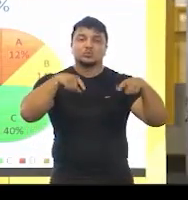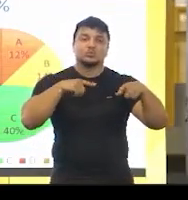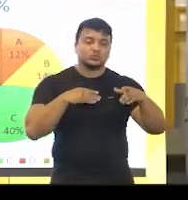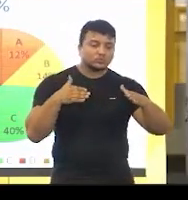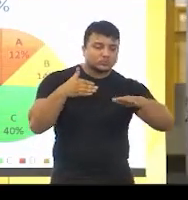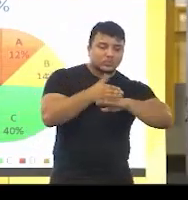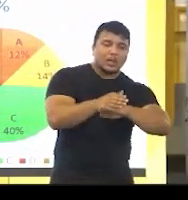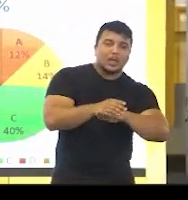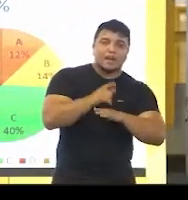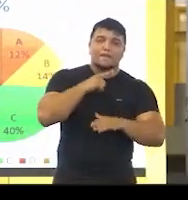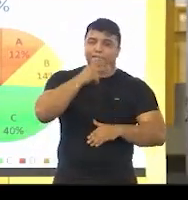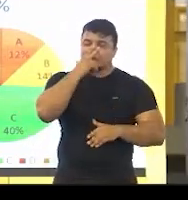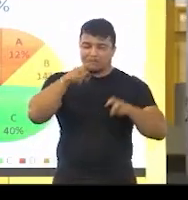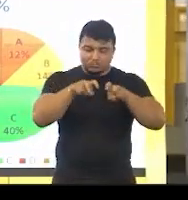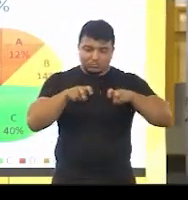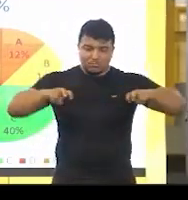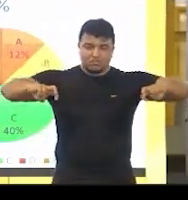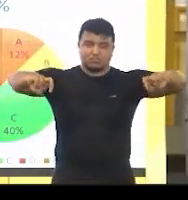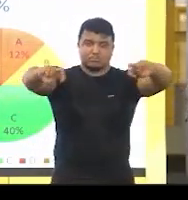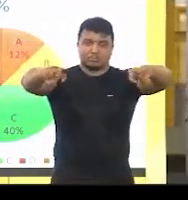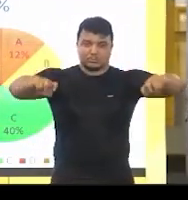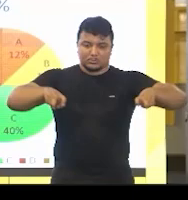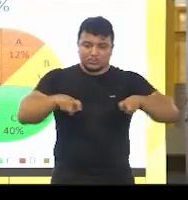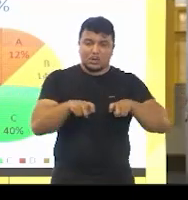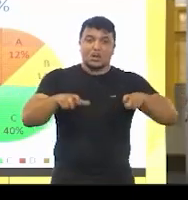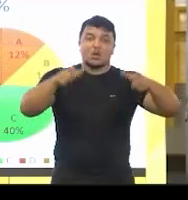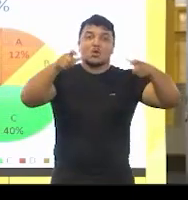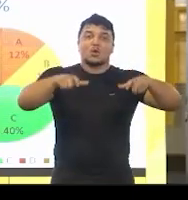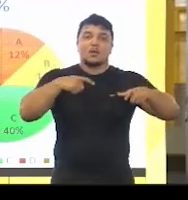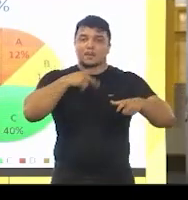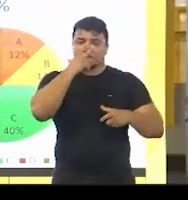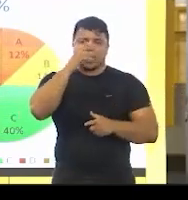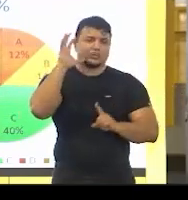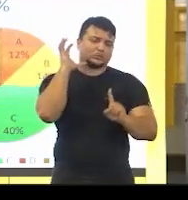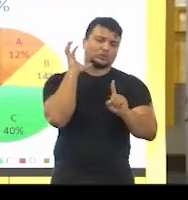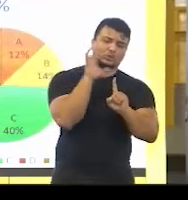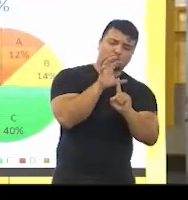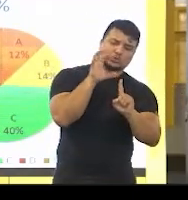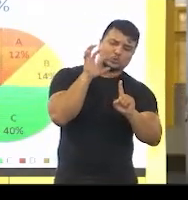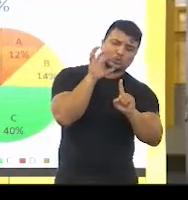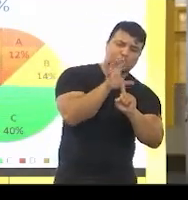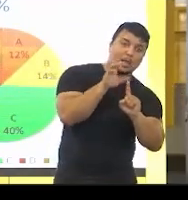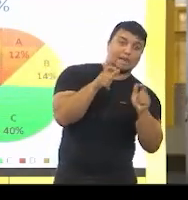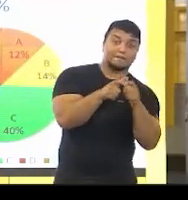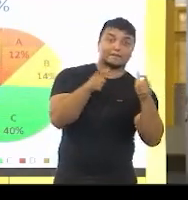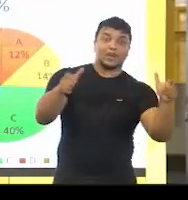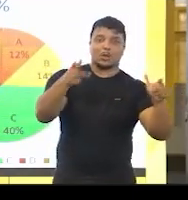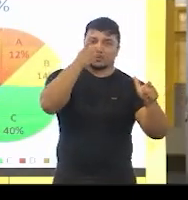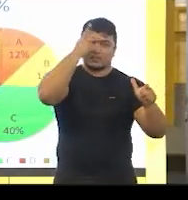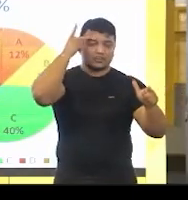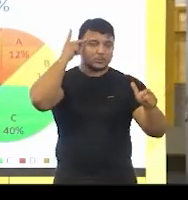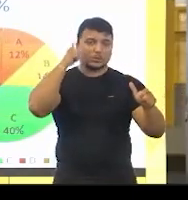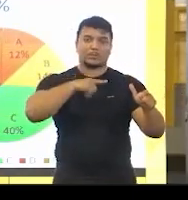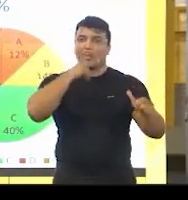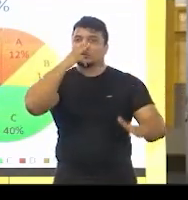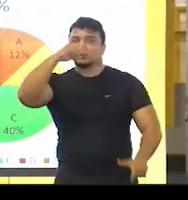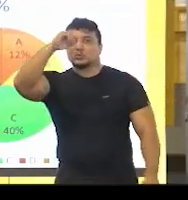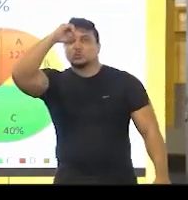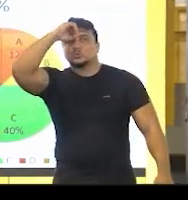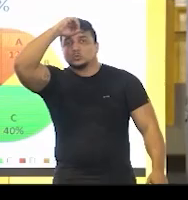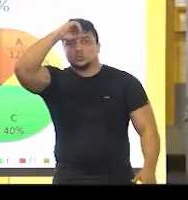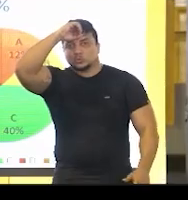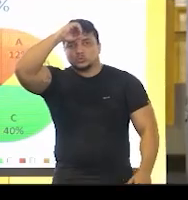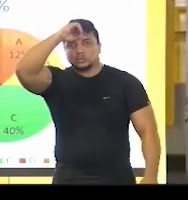levava as pessoas que bem falavam a persuadir a grande maioria de pessoas que não